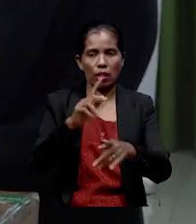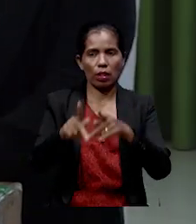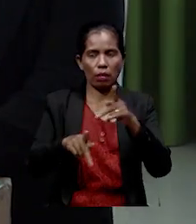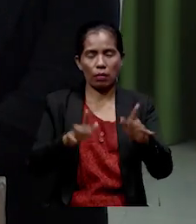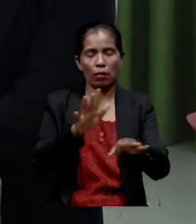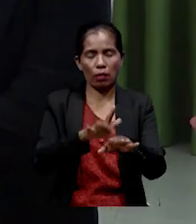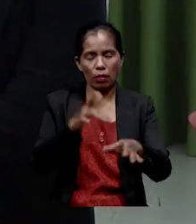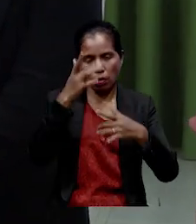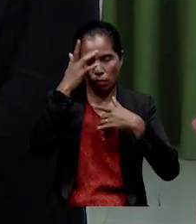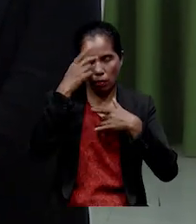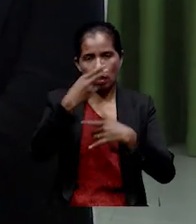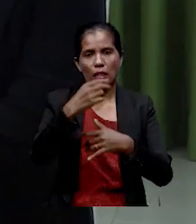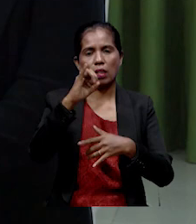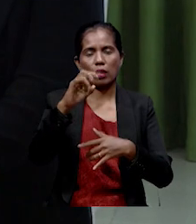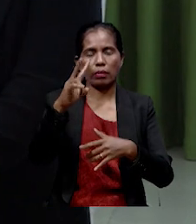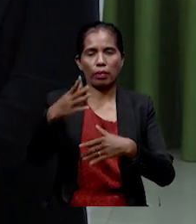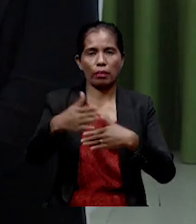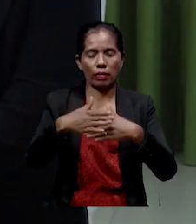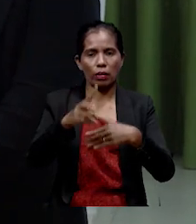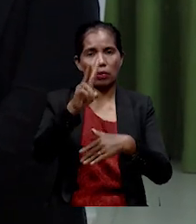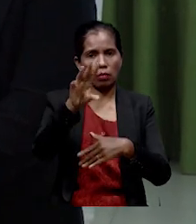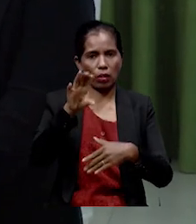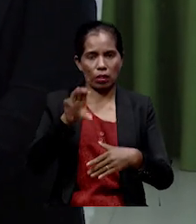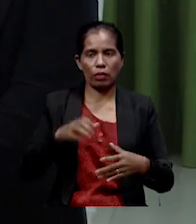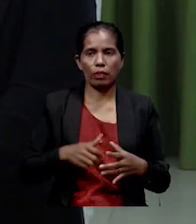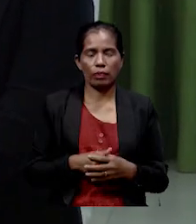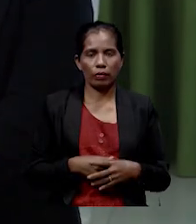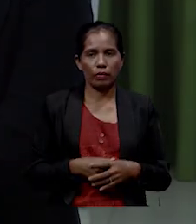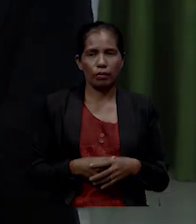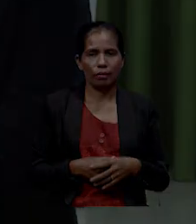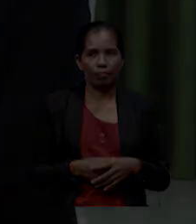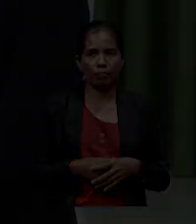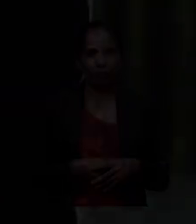afetadu ho virus HIV basic atus rua. Lamberto da Silva, Ziemen.